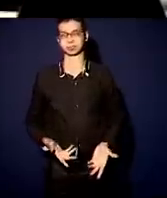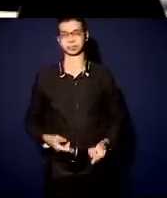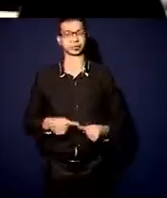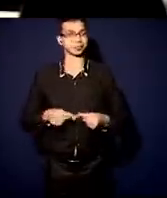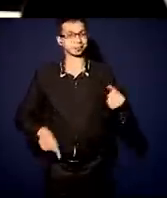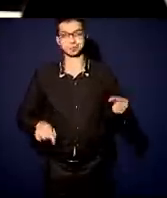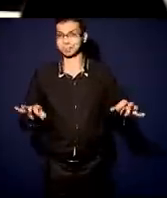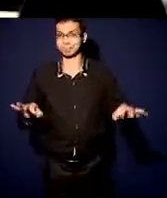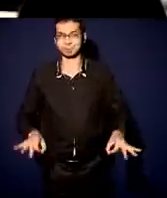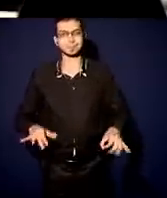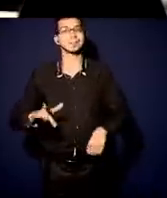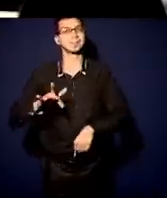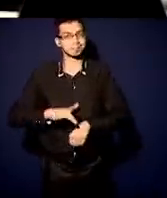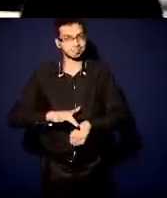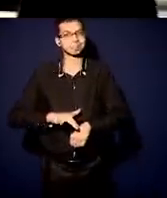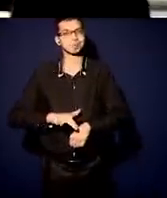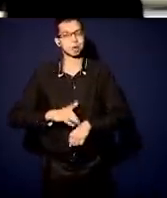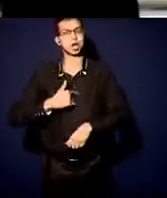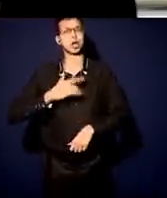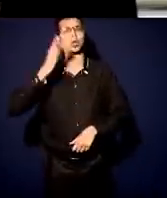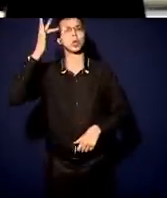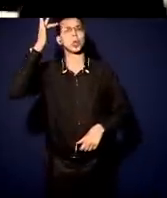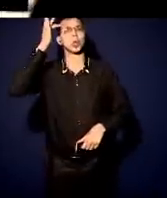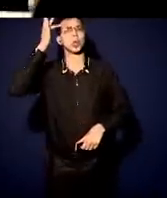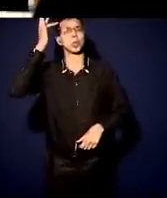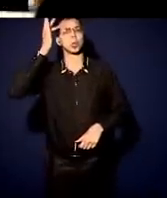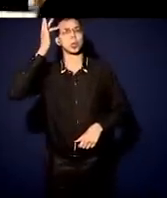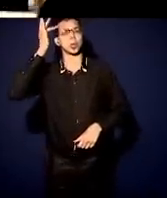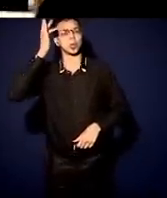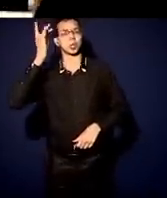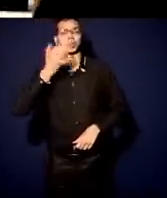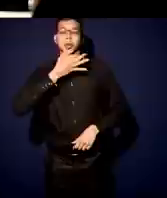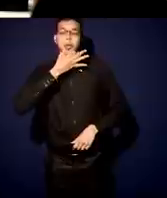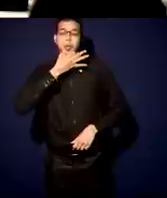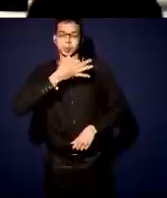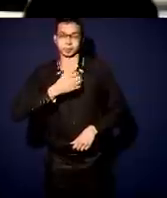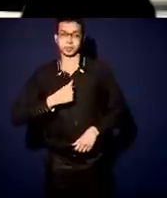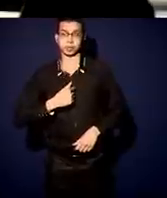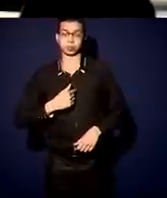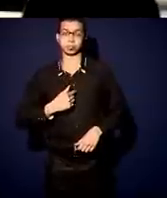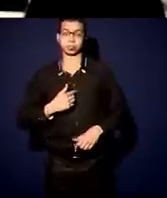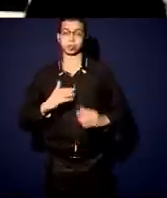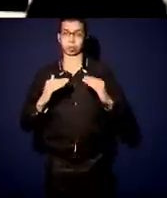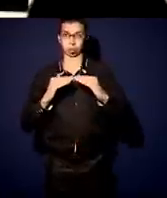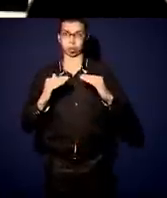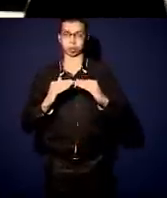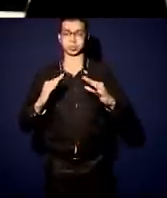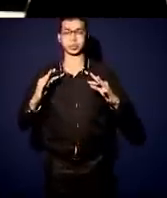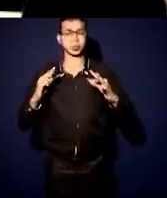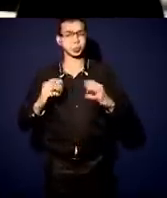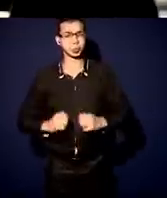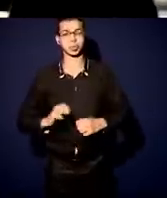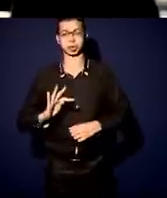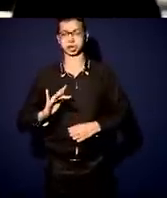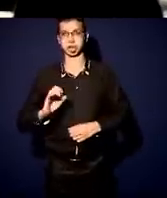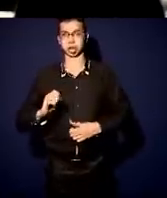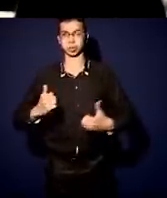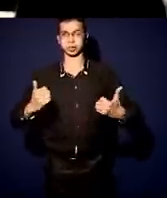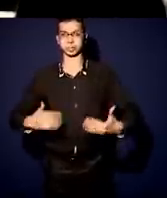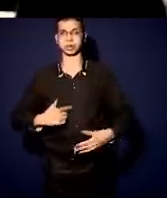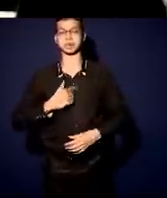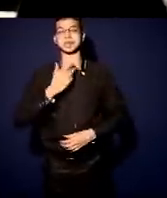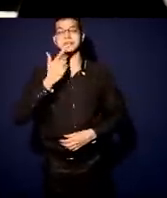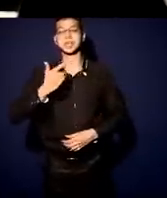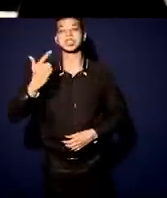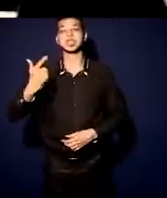e eu acho que eu assinaria embaixo tudo que o Tiago falou eu não quero ficar repetindo